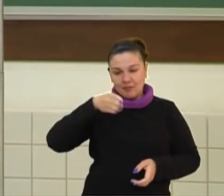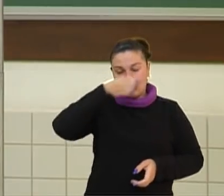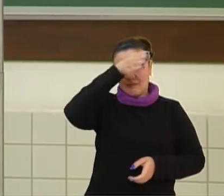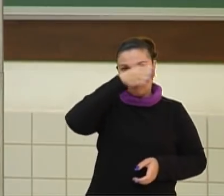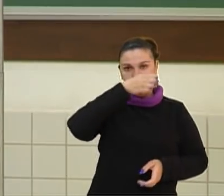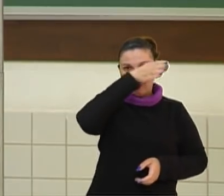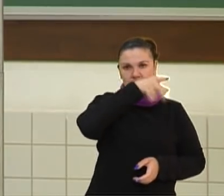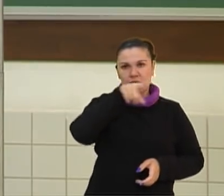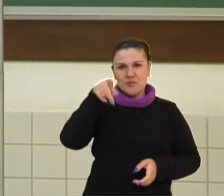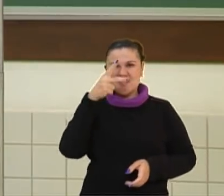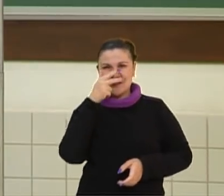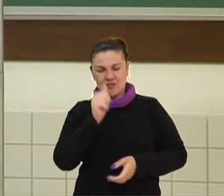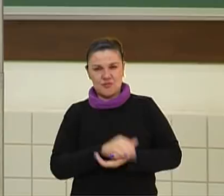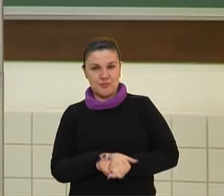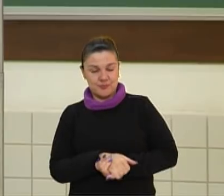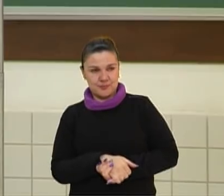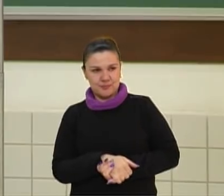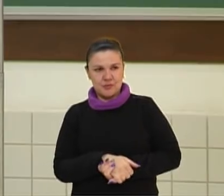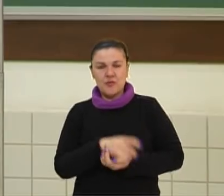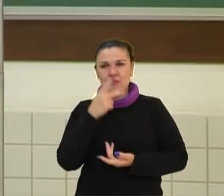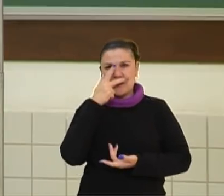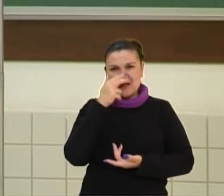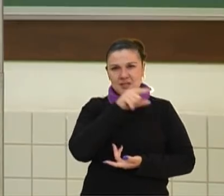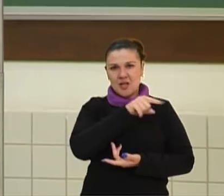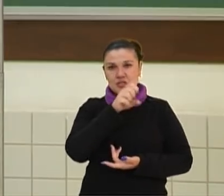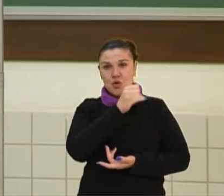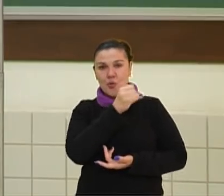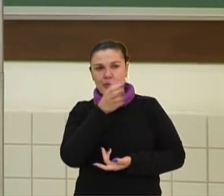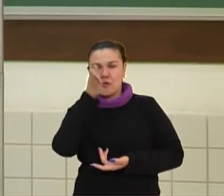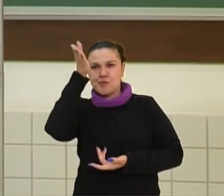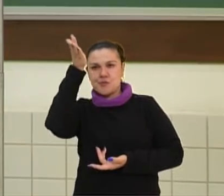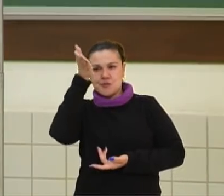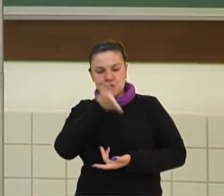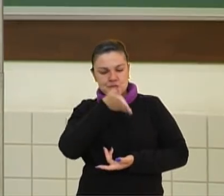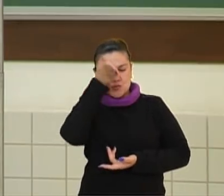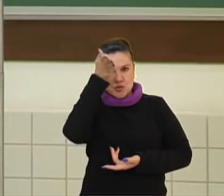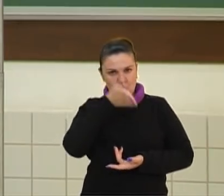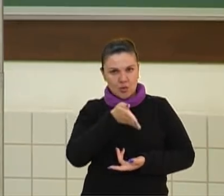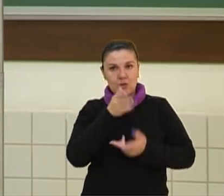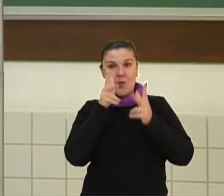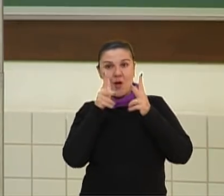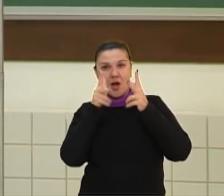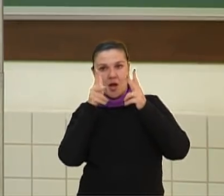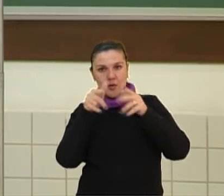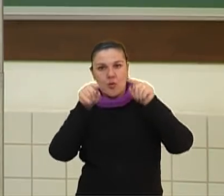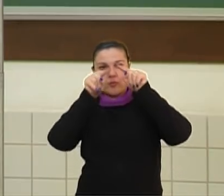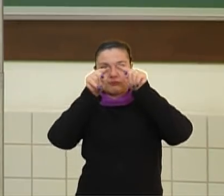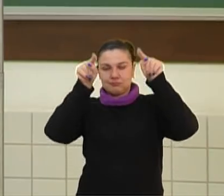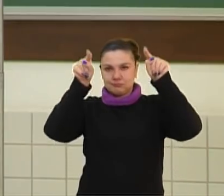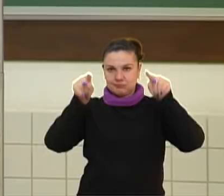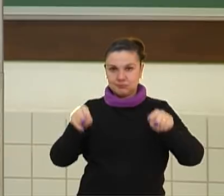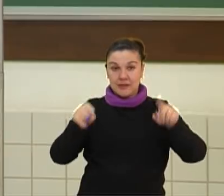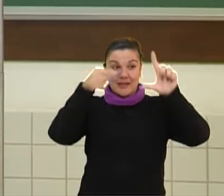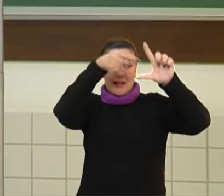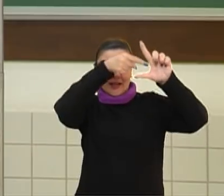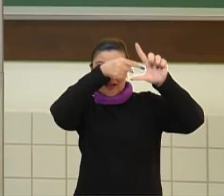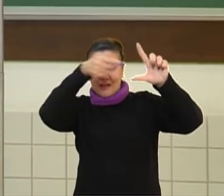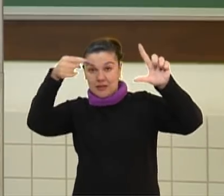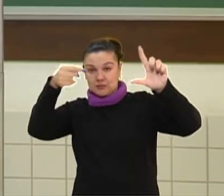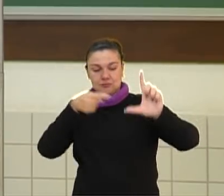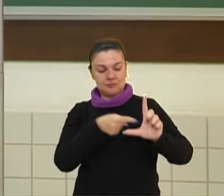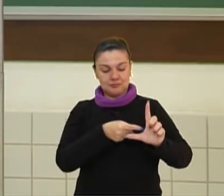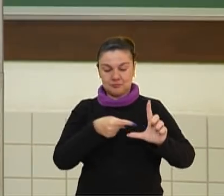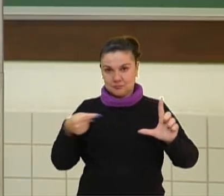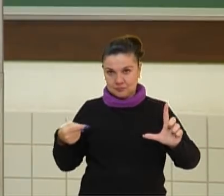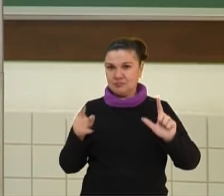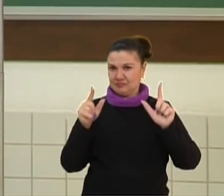lados? O que vocês acham? Será que a quantidade de diagonais de um pentágono é o mesmo da quantidade de lados